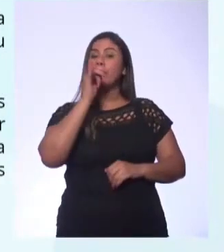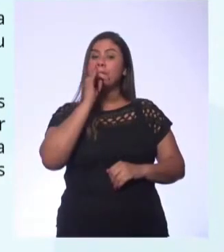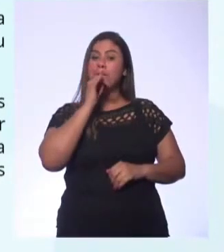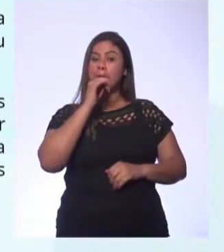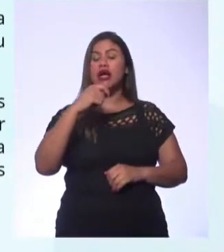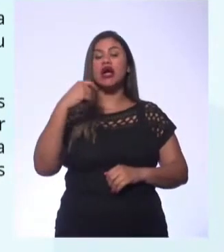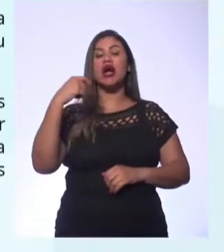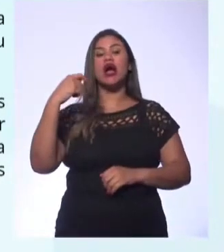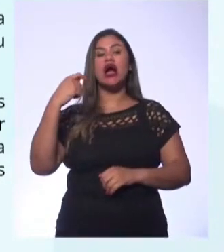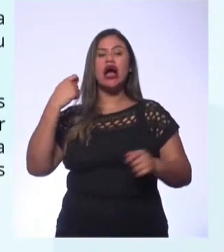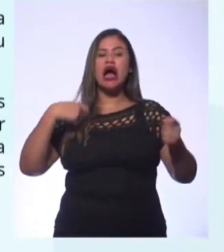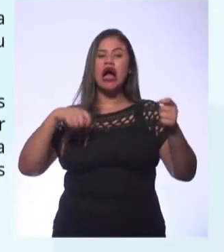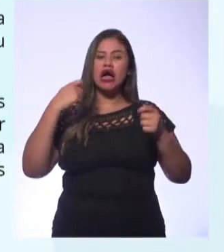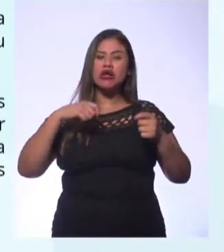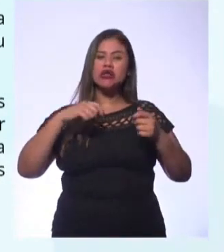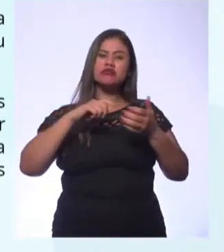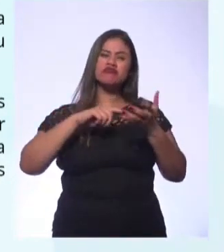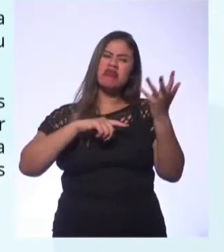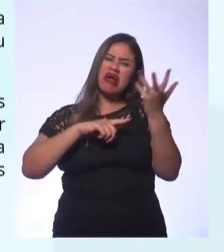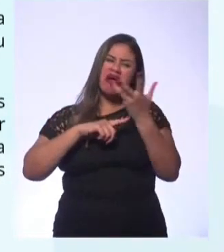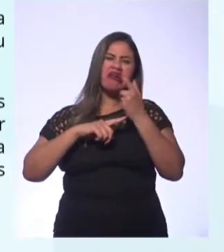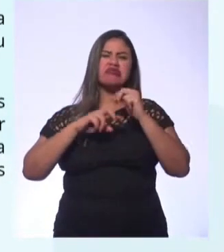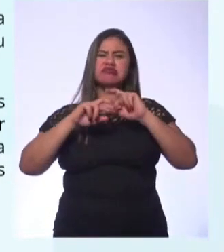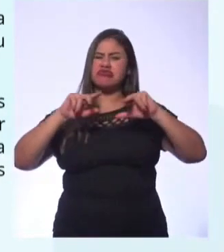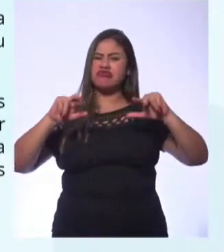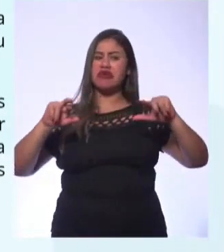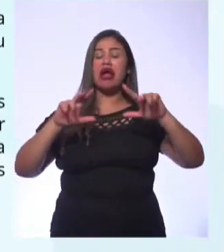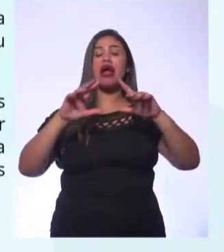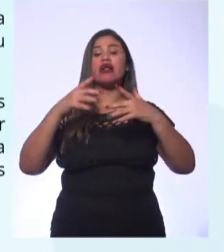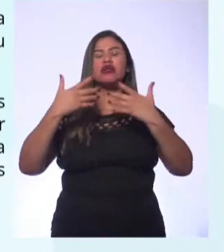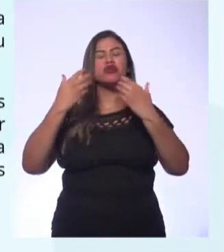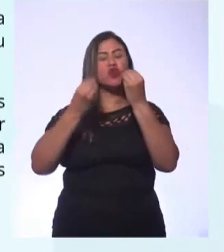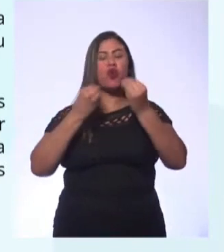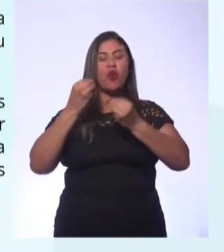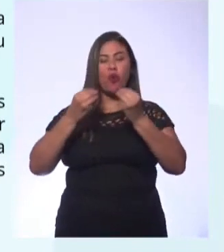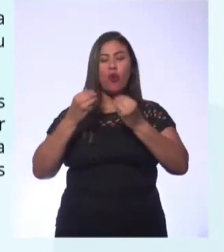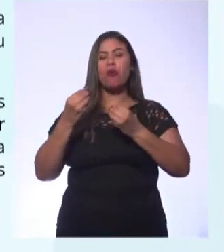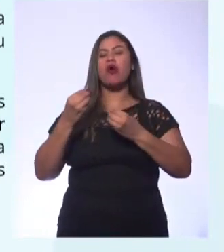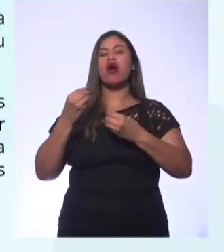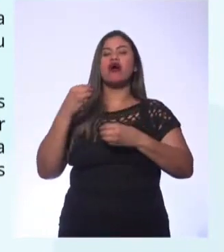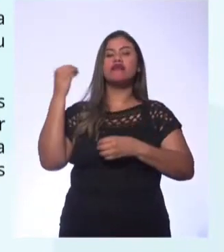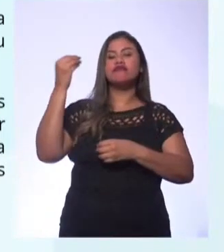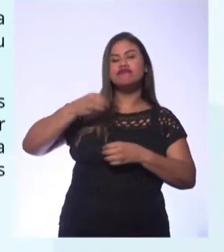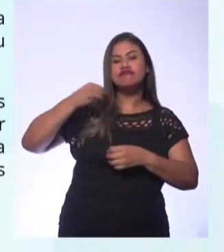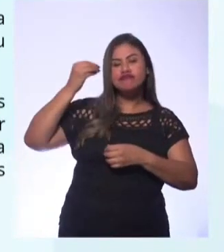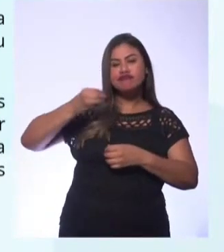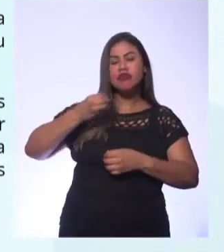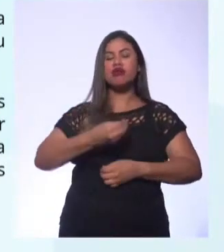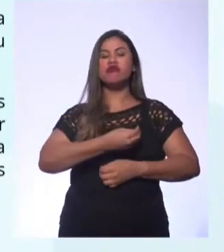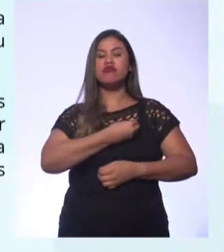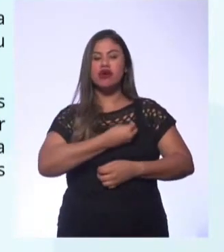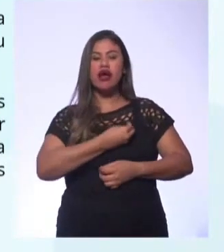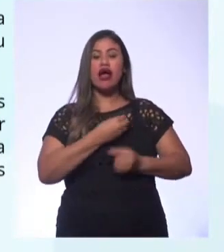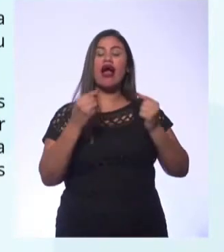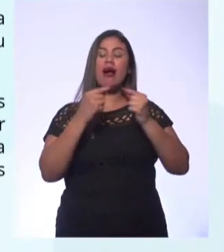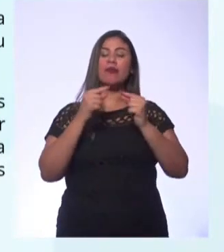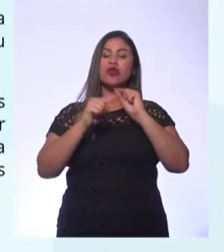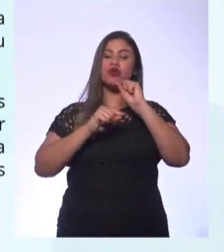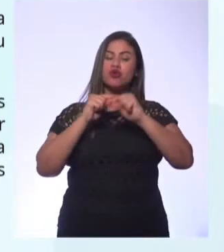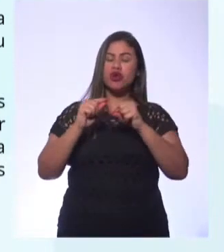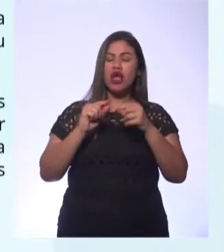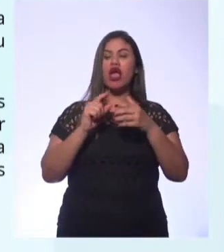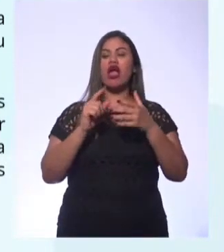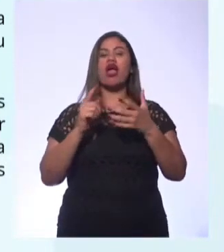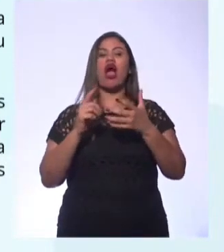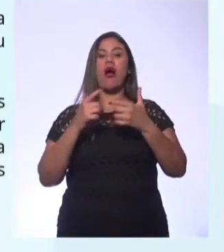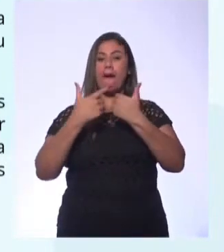periodicamente de vivências ou de imersões, justamente nesse sentido de ampliar o repertório, né, a percepção crítica, a técnica